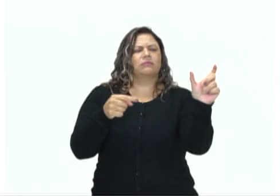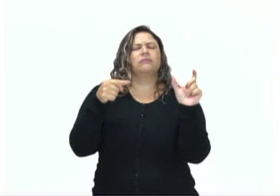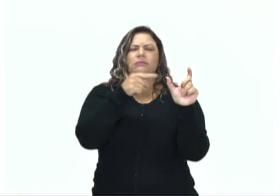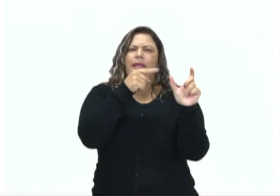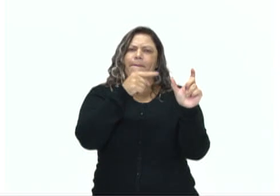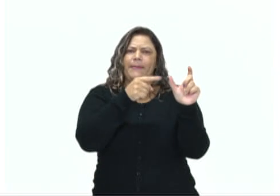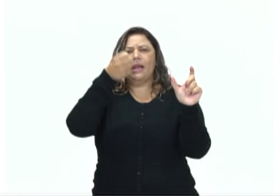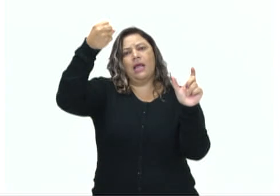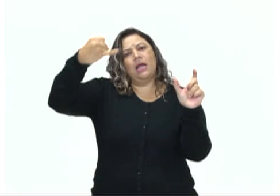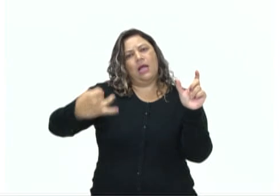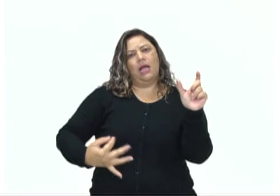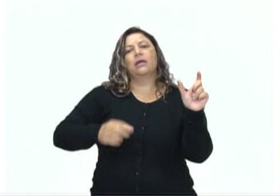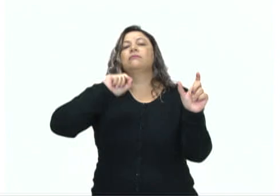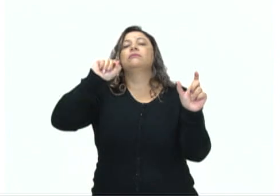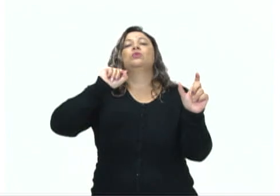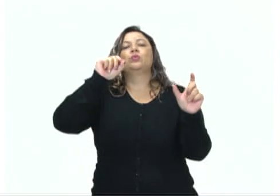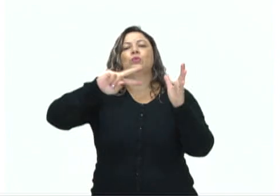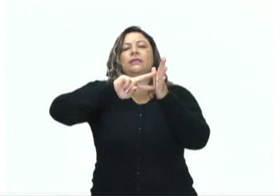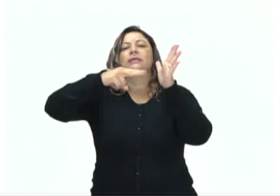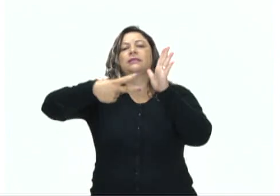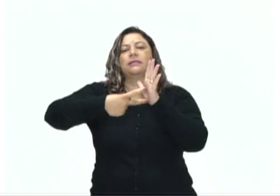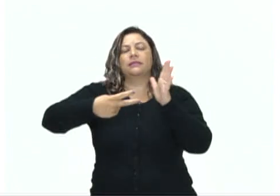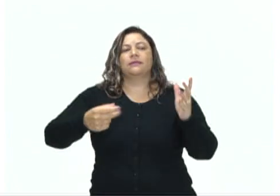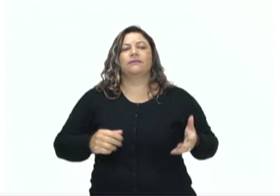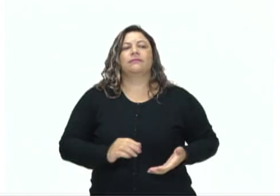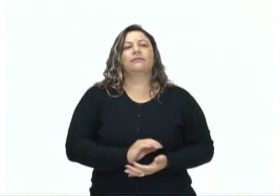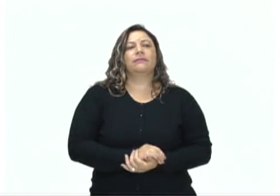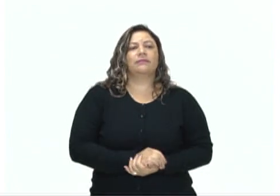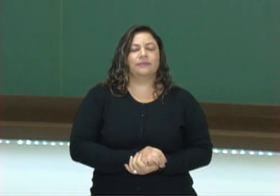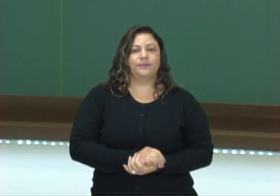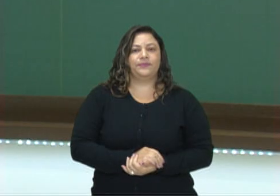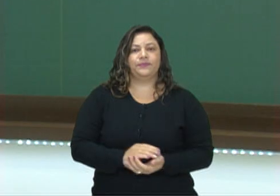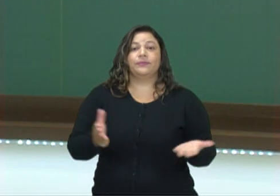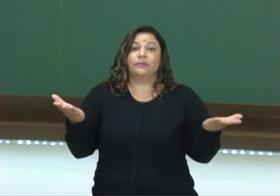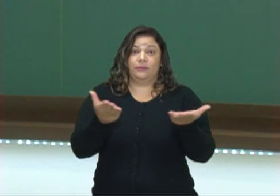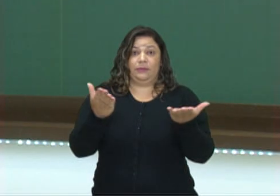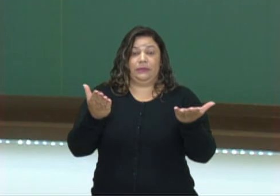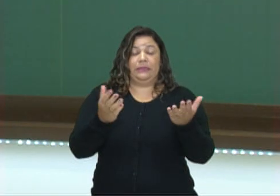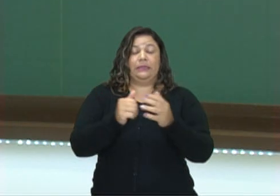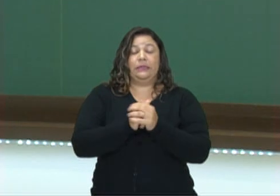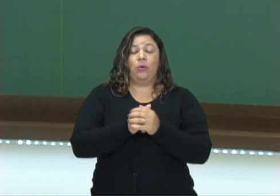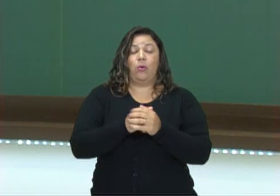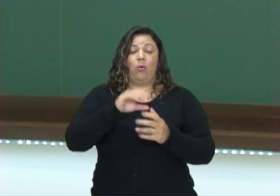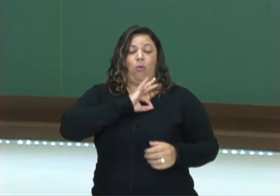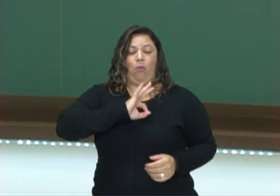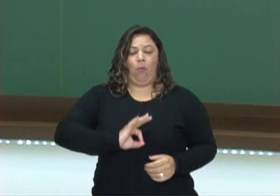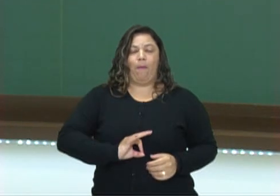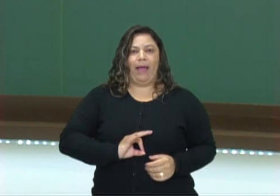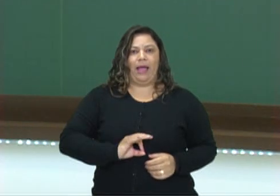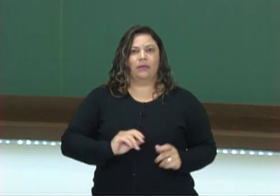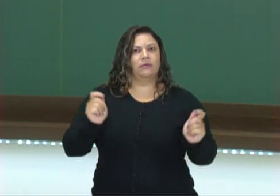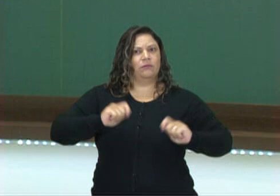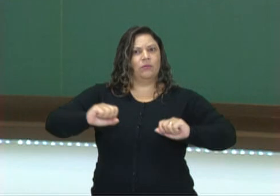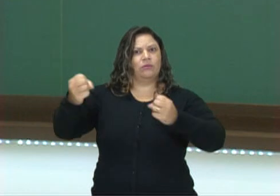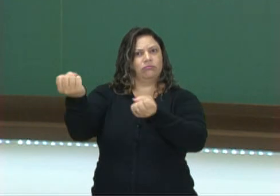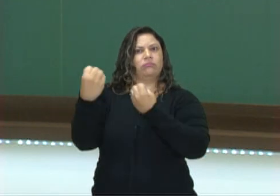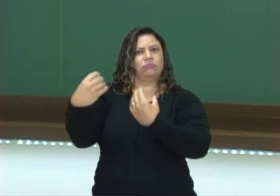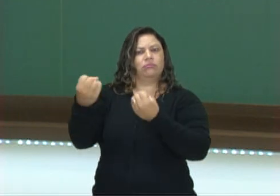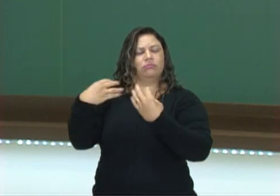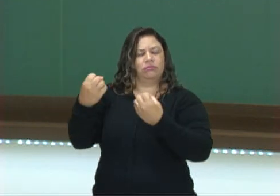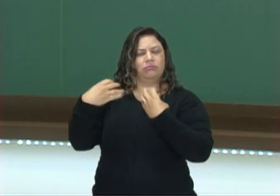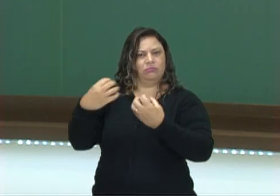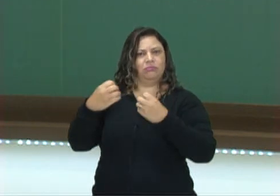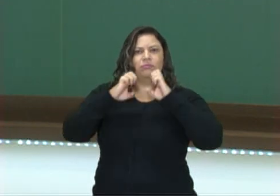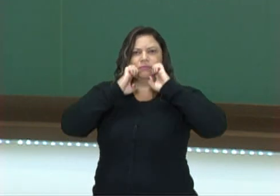e explique o que ela significa. Nós temos aqui a indicação que o padre foi evangelizado pela parábola da